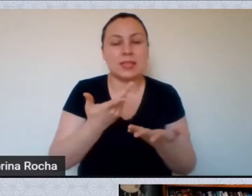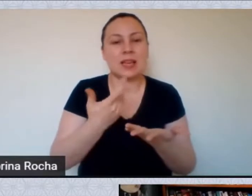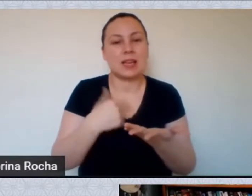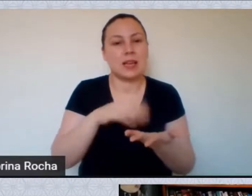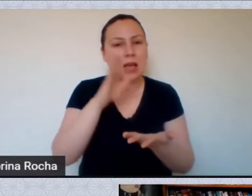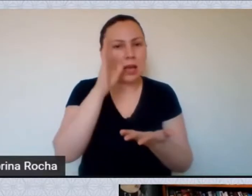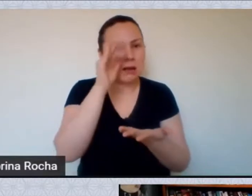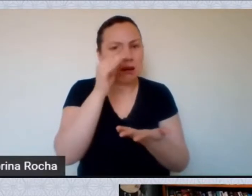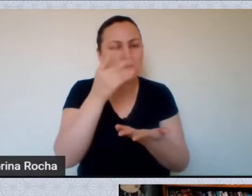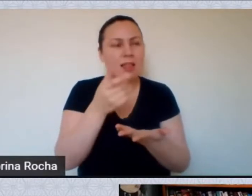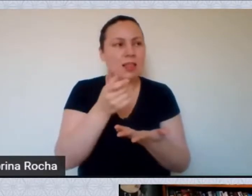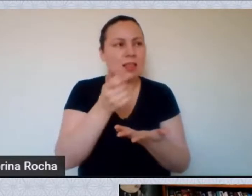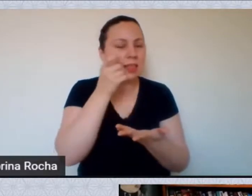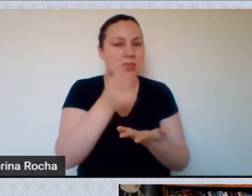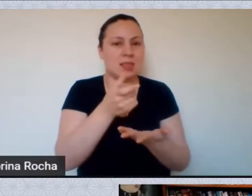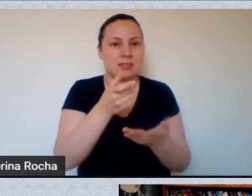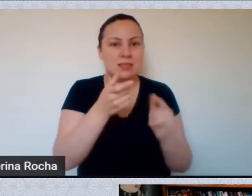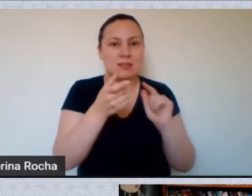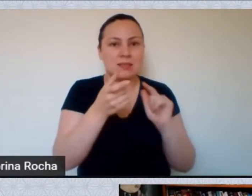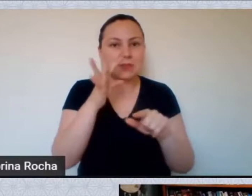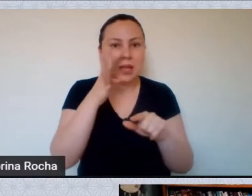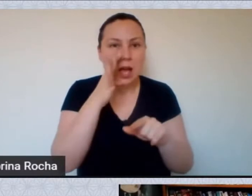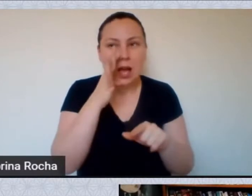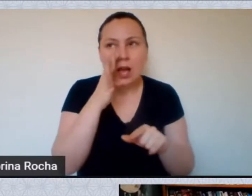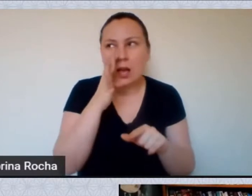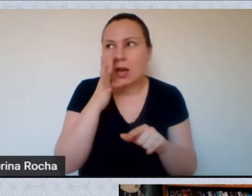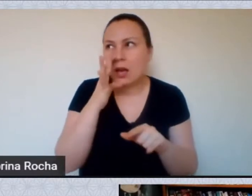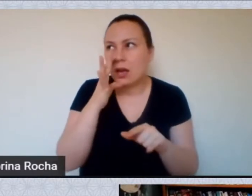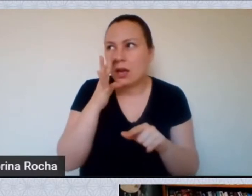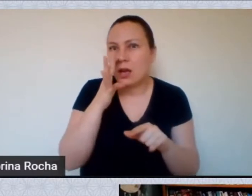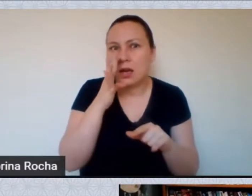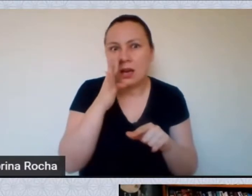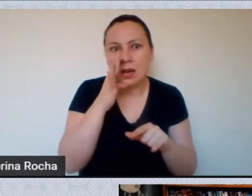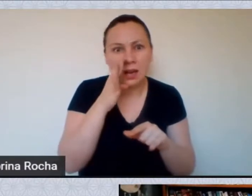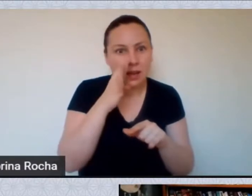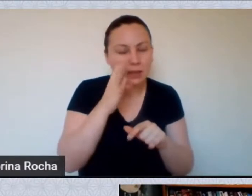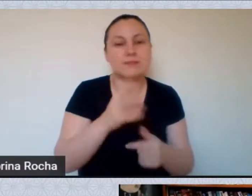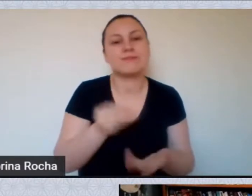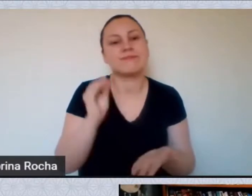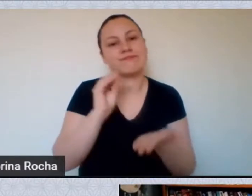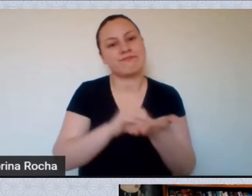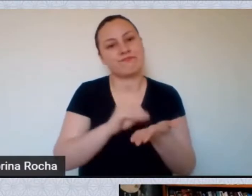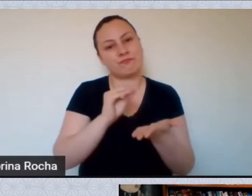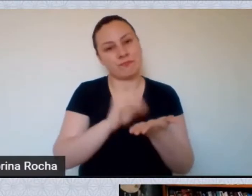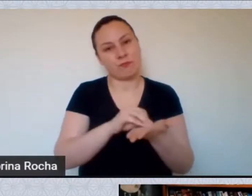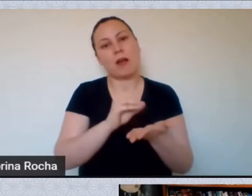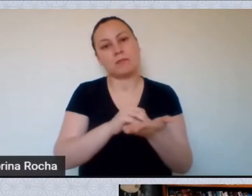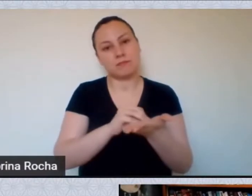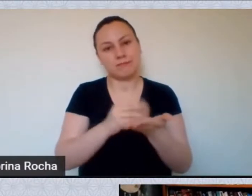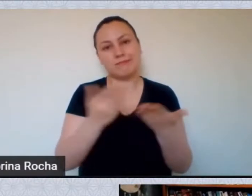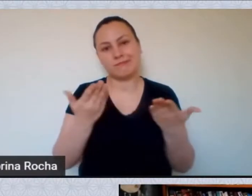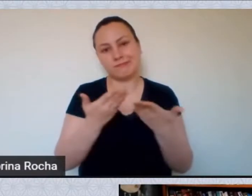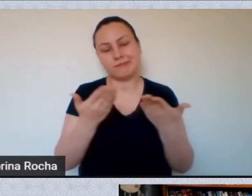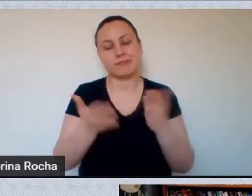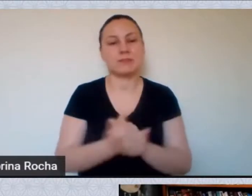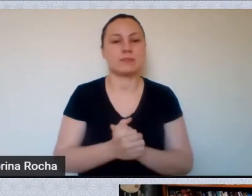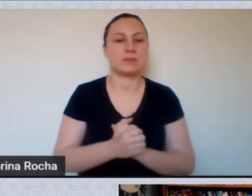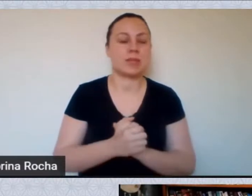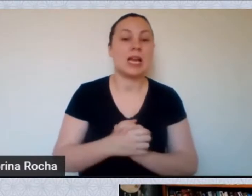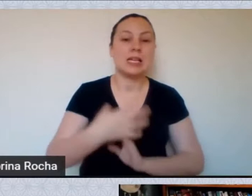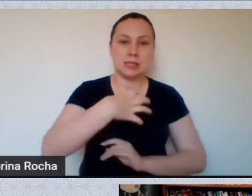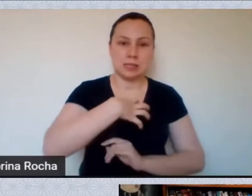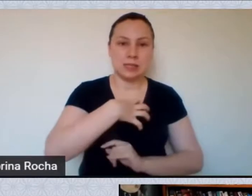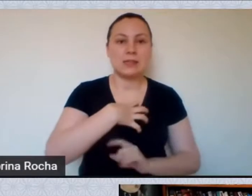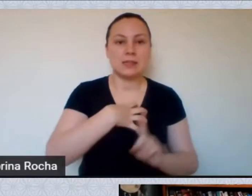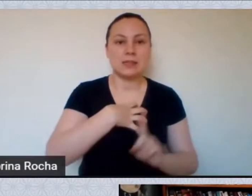certa atenção maior para o mundo, que é uma coisa que, aliás, está faltando muito na vida da gente. A ciência, de uma certa forma, é